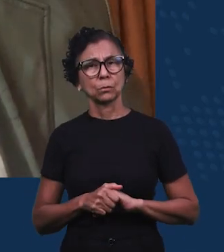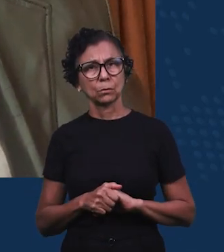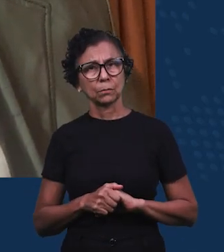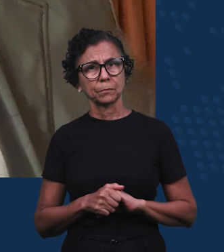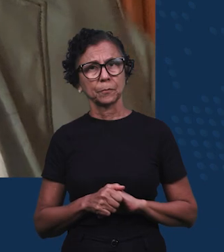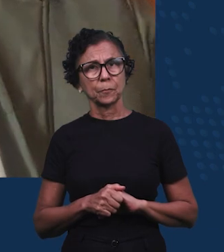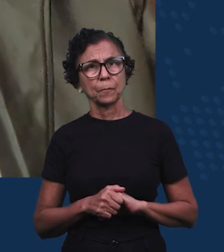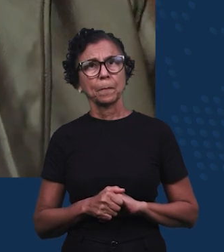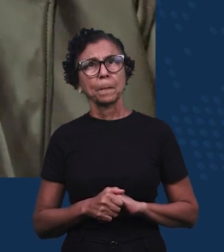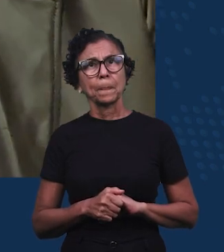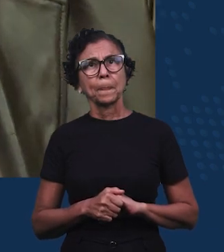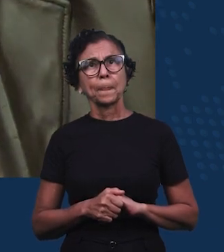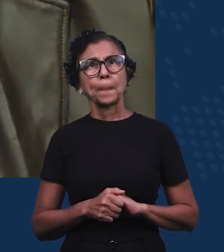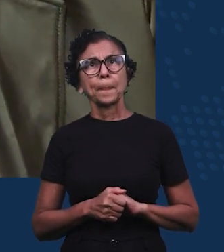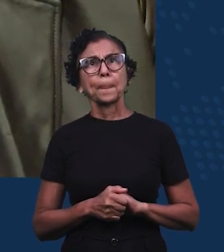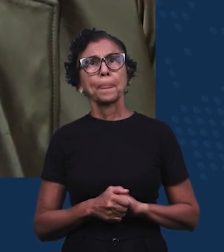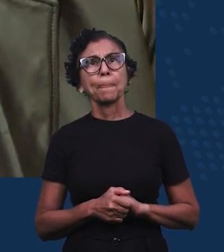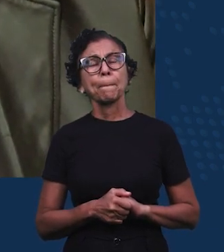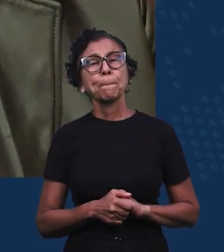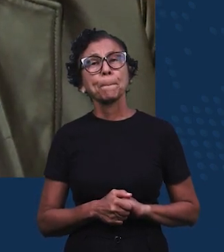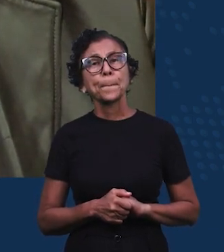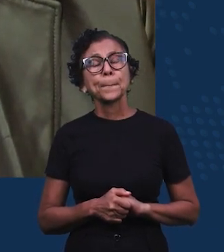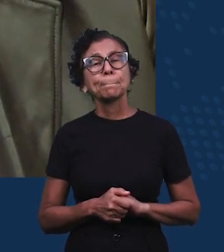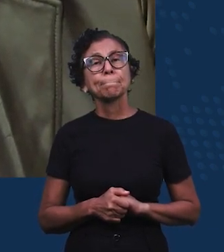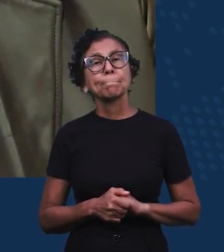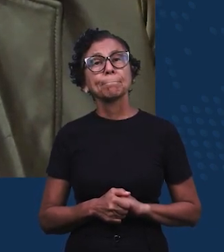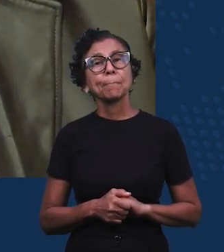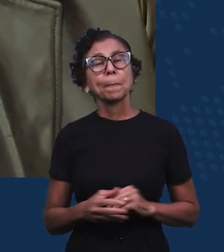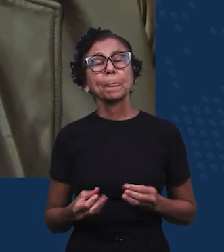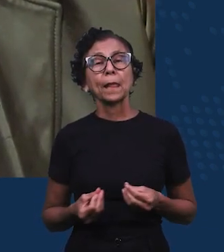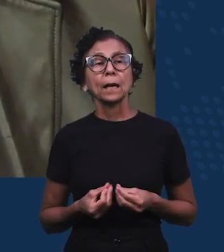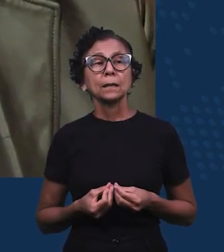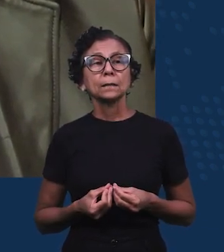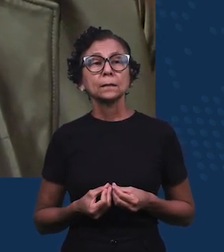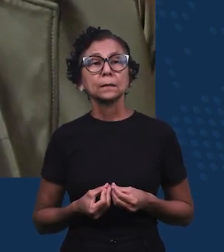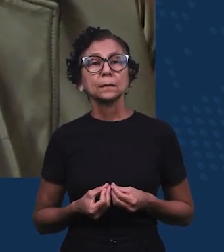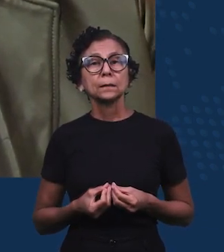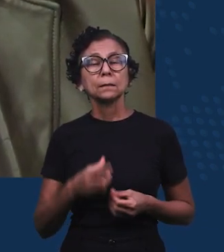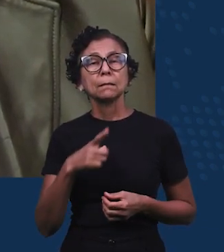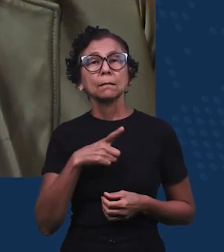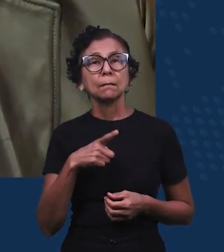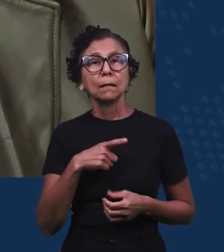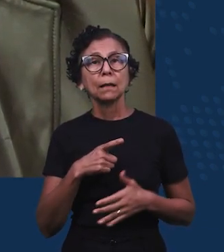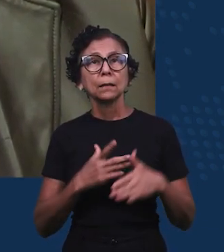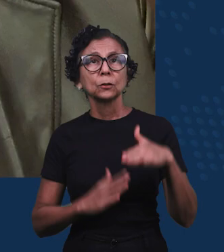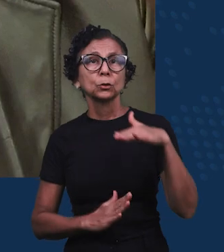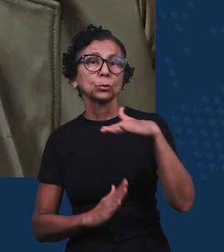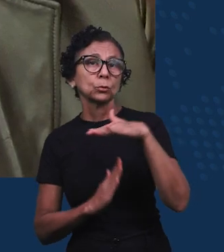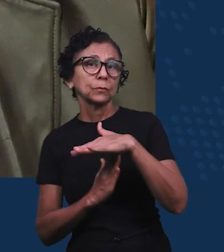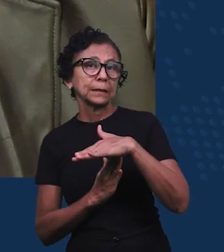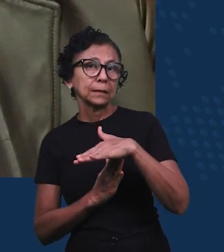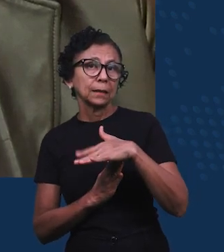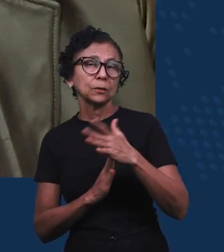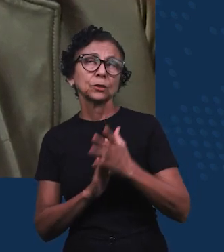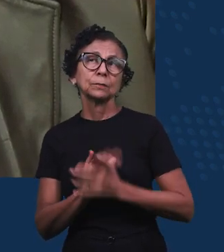alimentos, eles fornecem o suficiente para alimentar